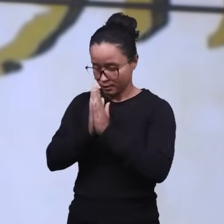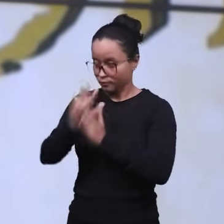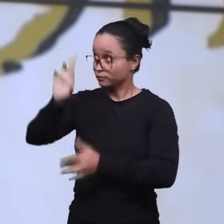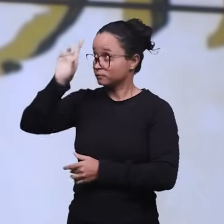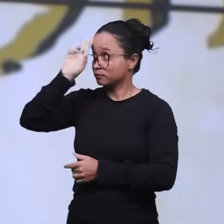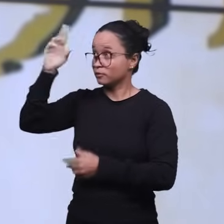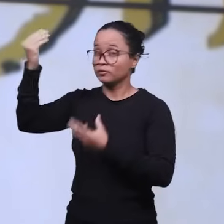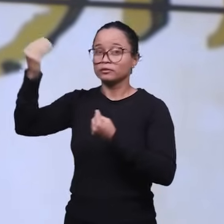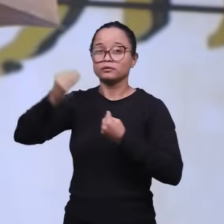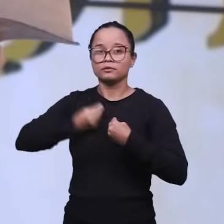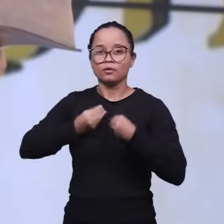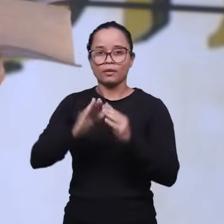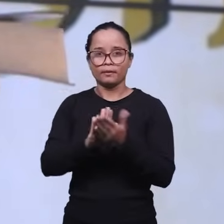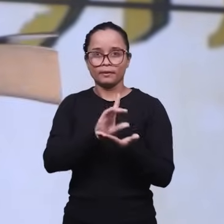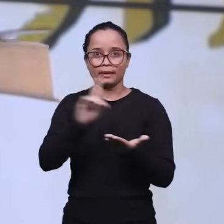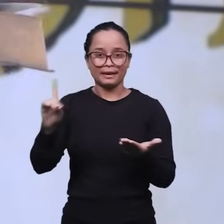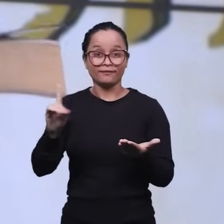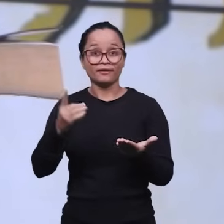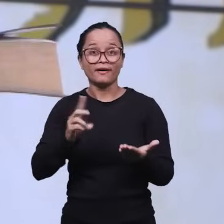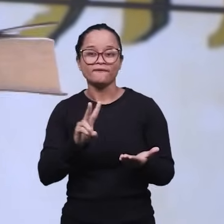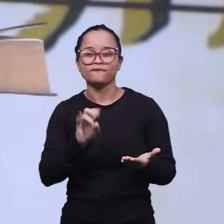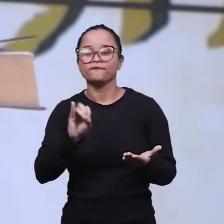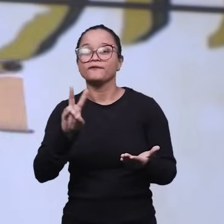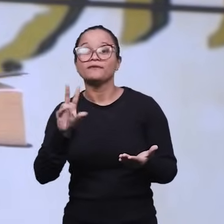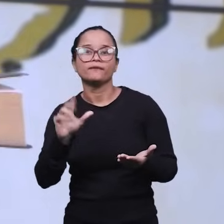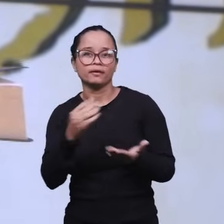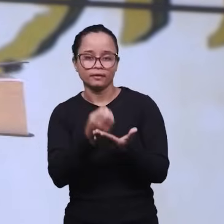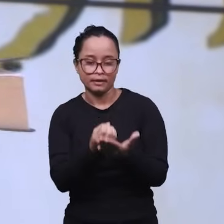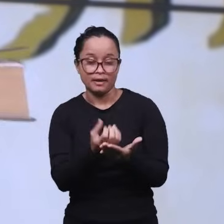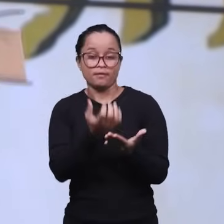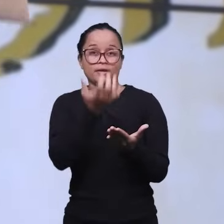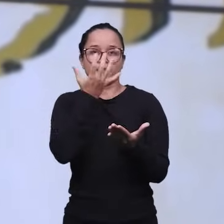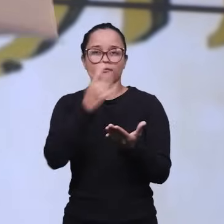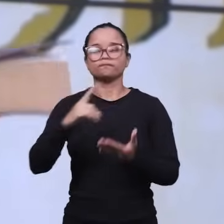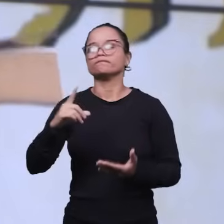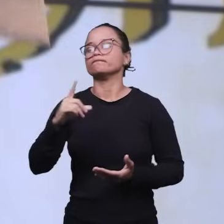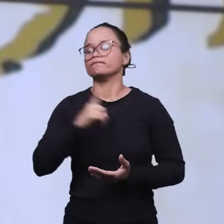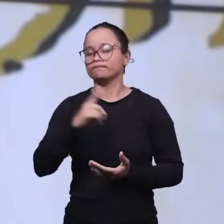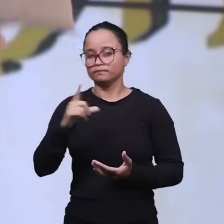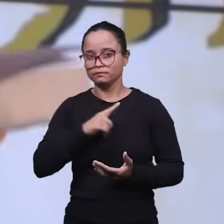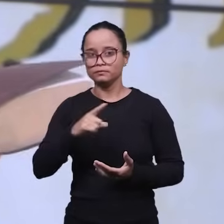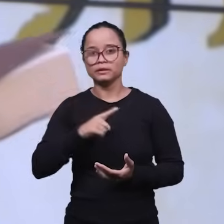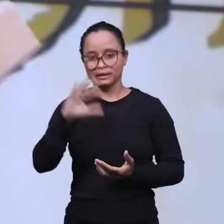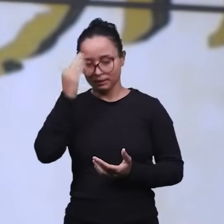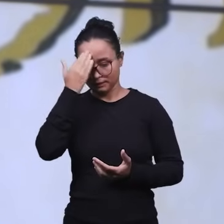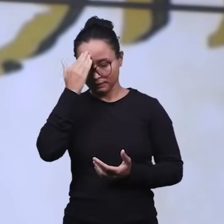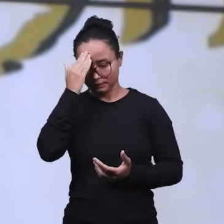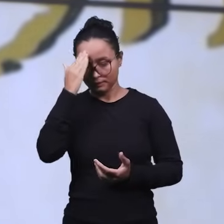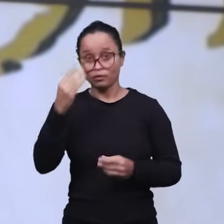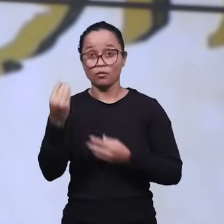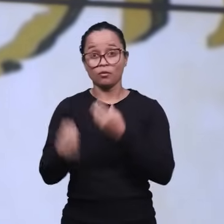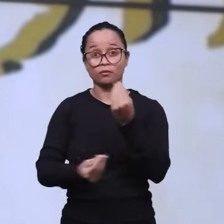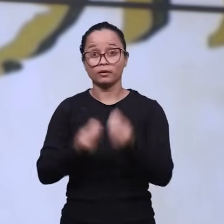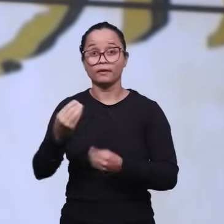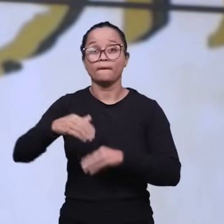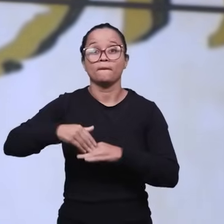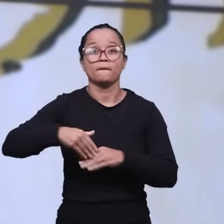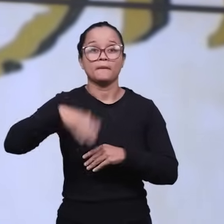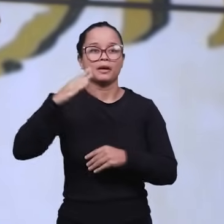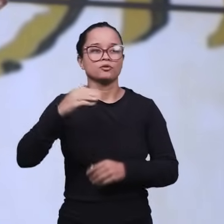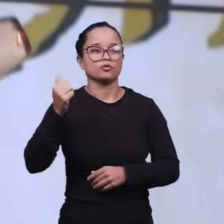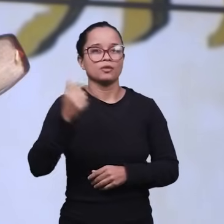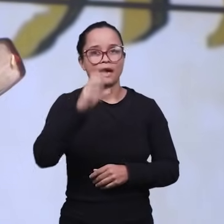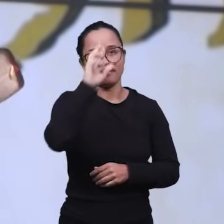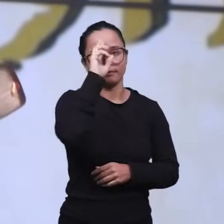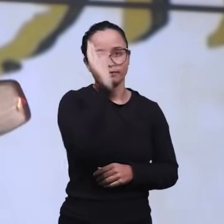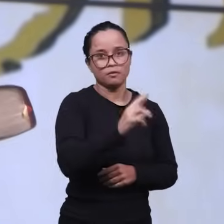o Senhor nos deu a palavra viva, o entendimento da palavra viva, a palavra revelada, a palavra discernida, a aplicação que vai além